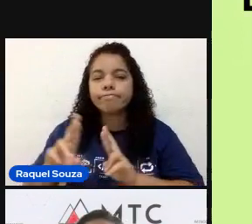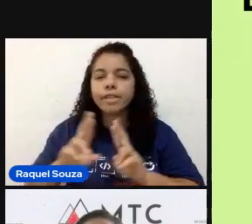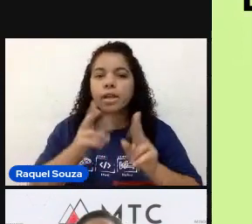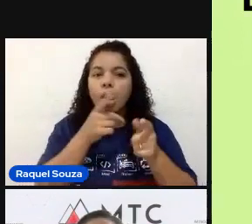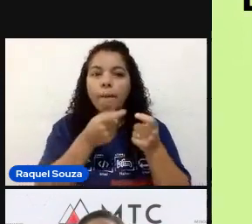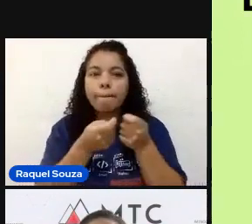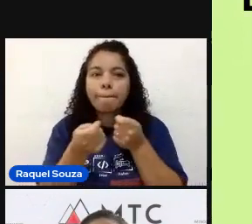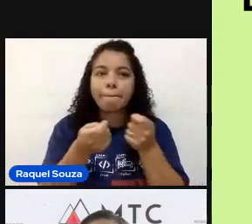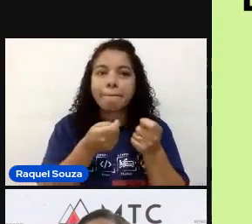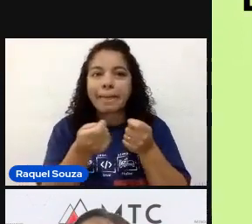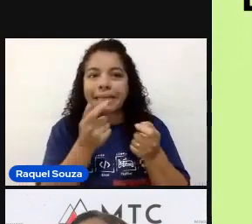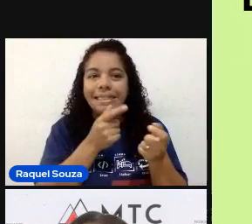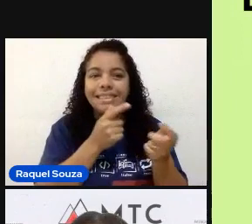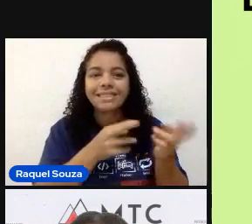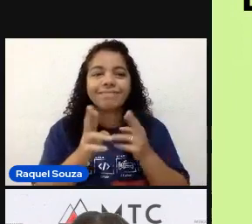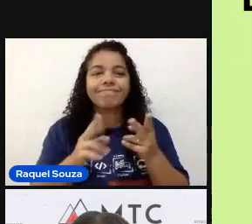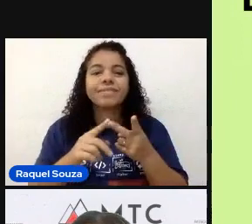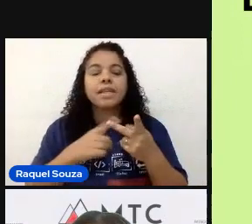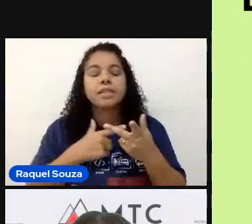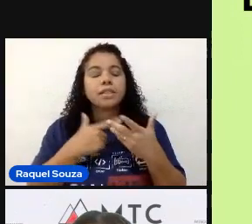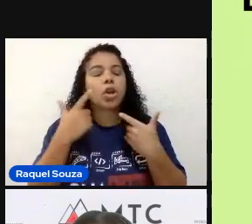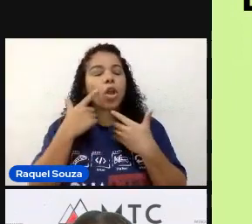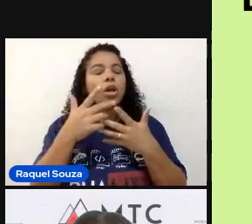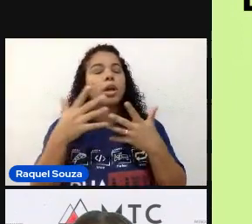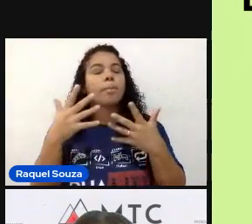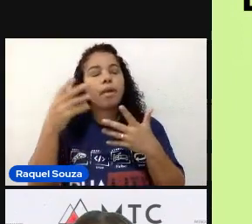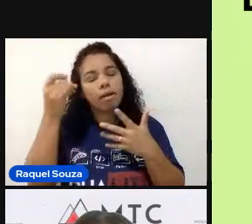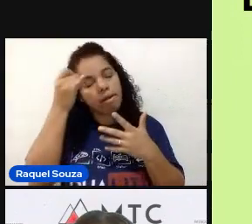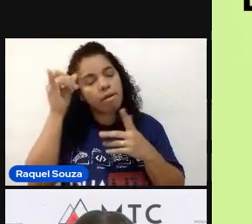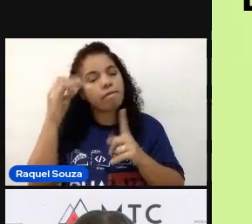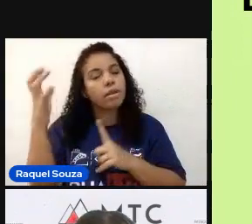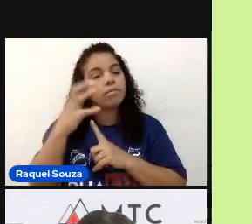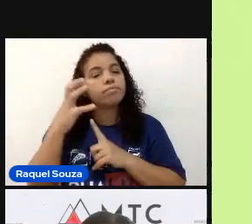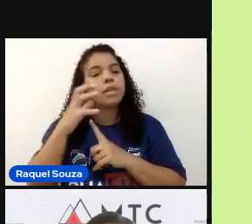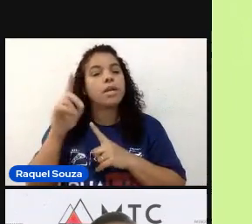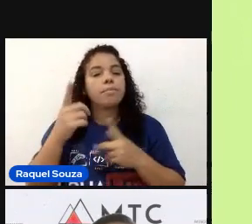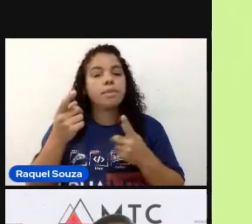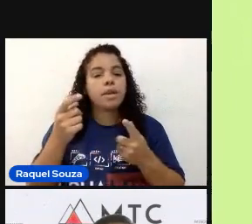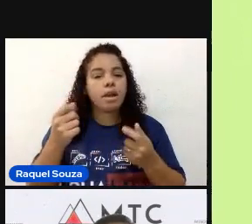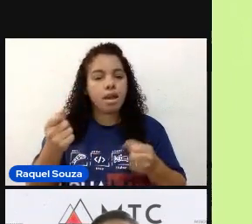botar um bloqueio para que não afete a sua emoção, tá?